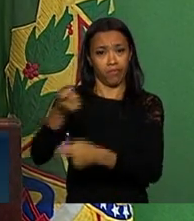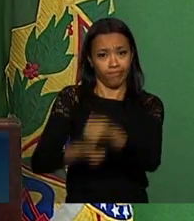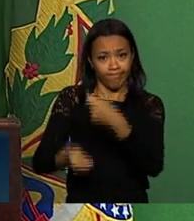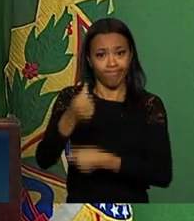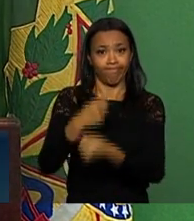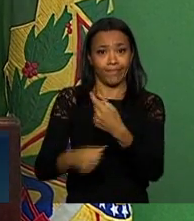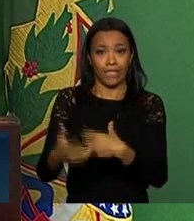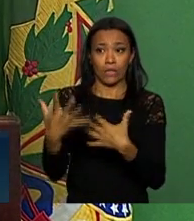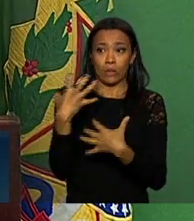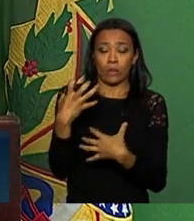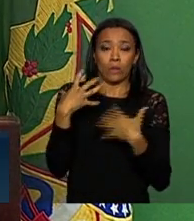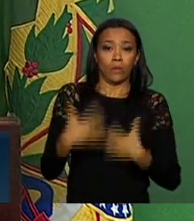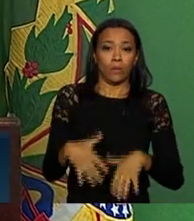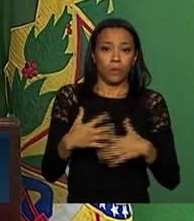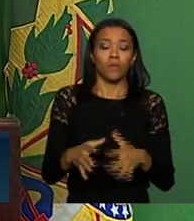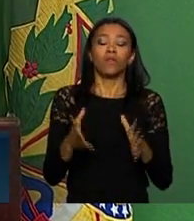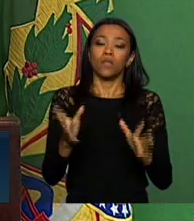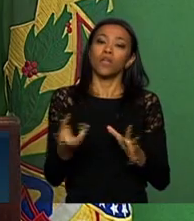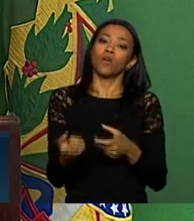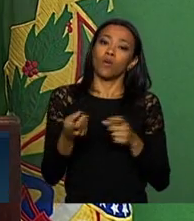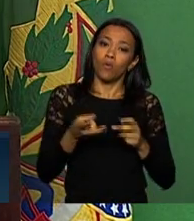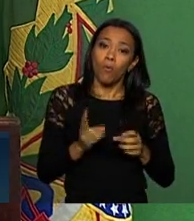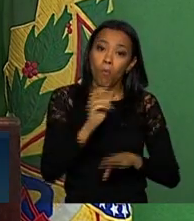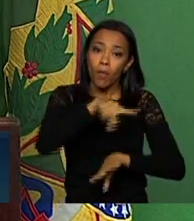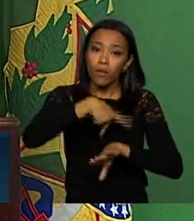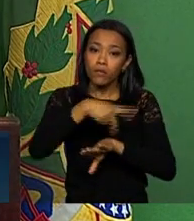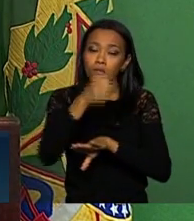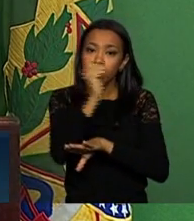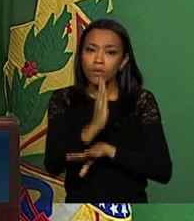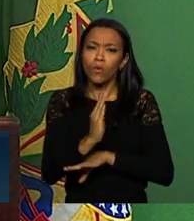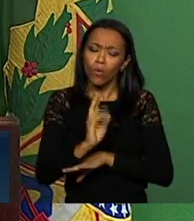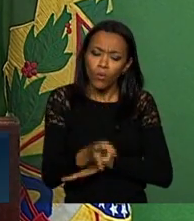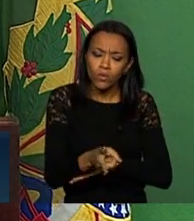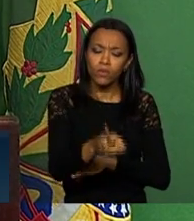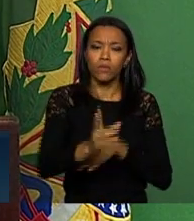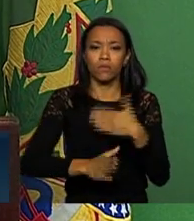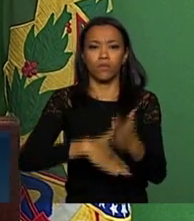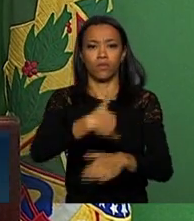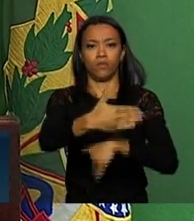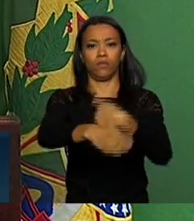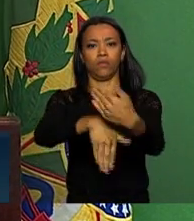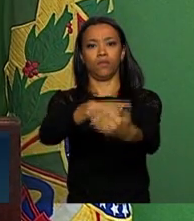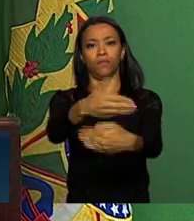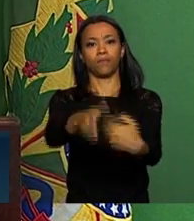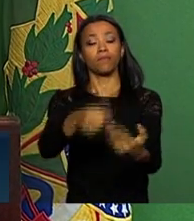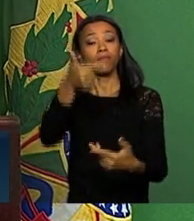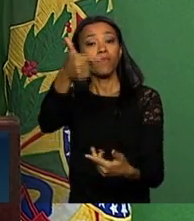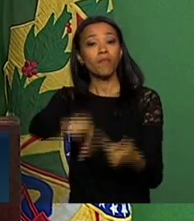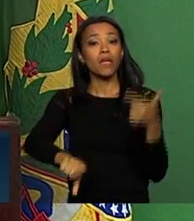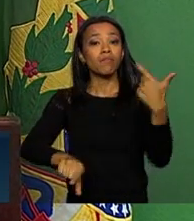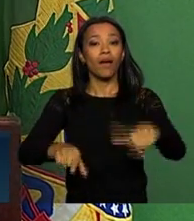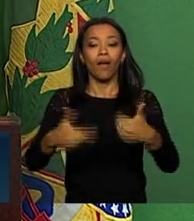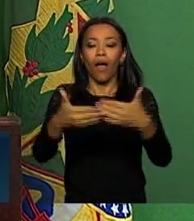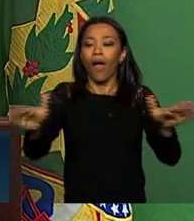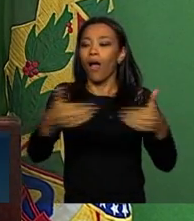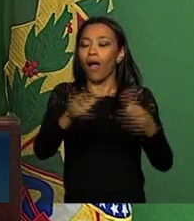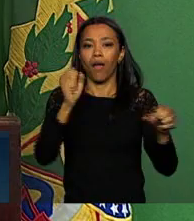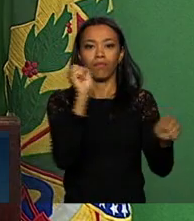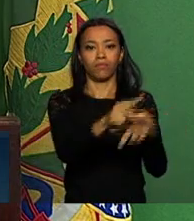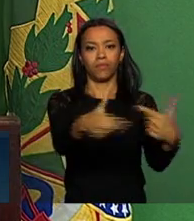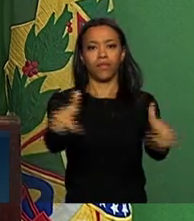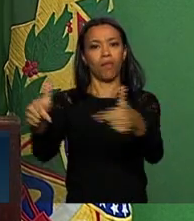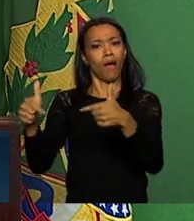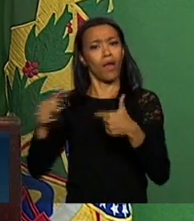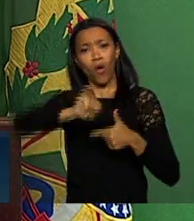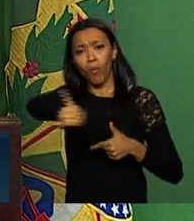manter o Brasil na rota do desenvolvimento e criar mais melhores empregos e oportunidades